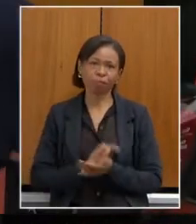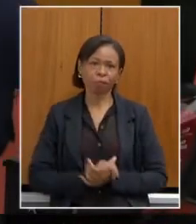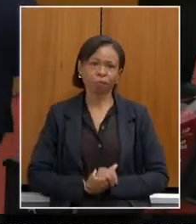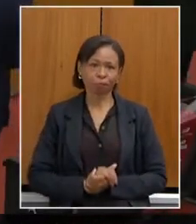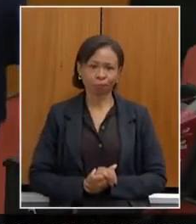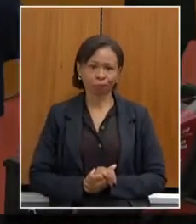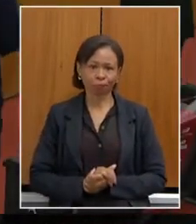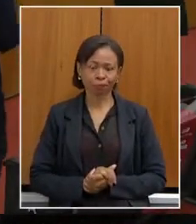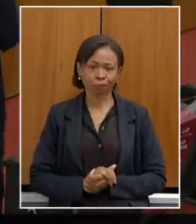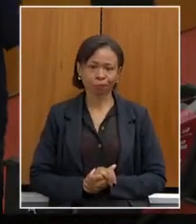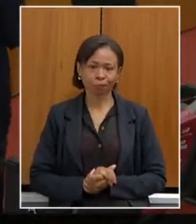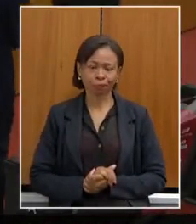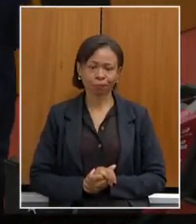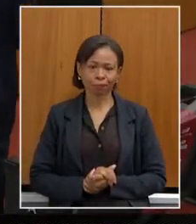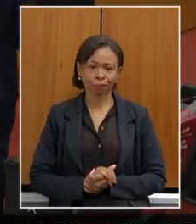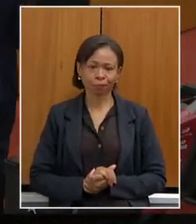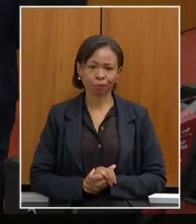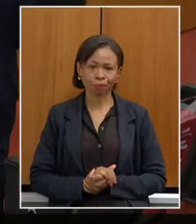finalizou André mais alguma coisa